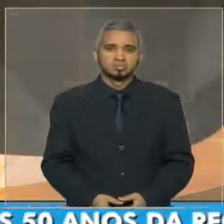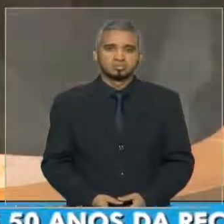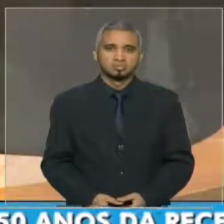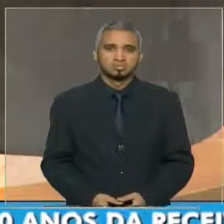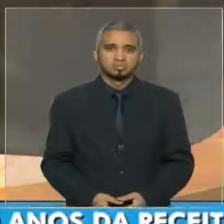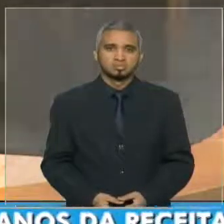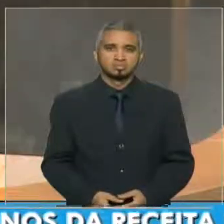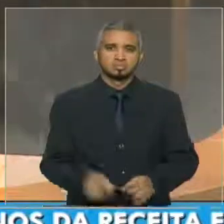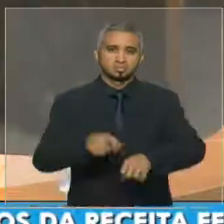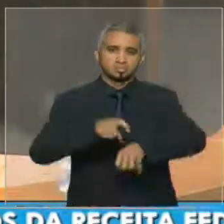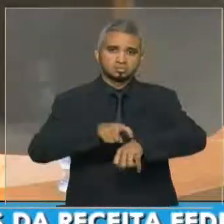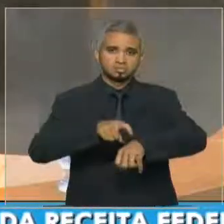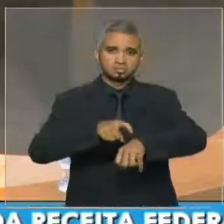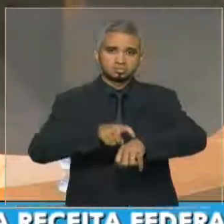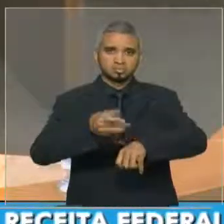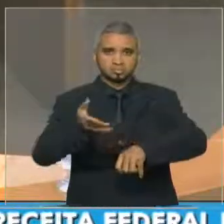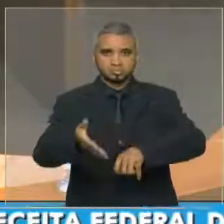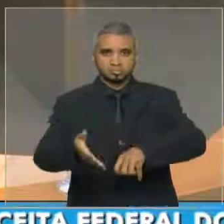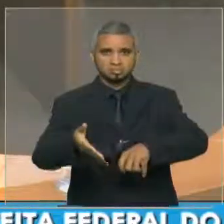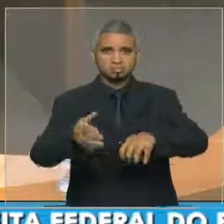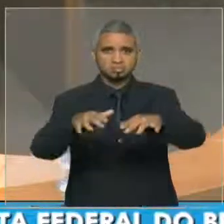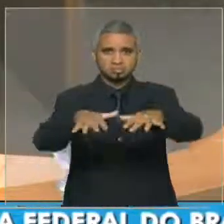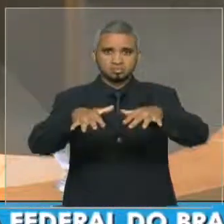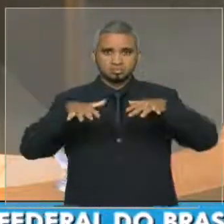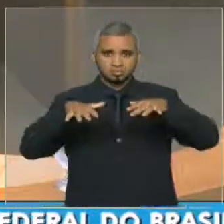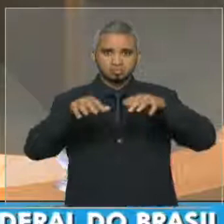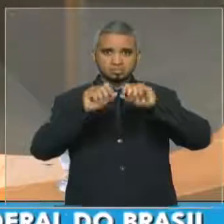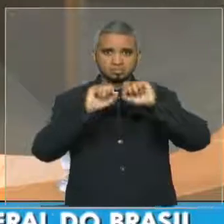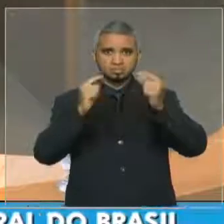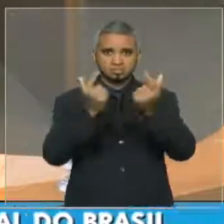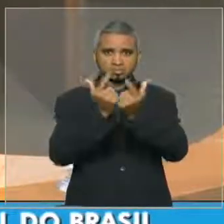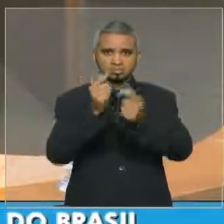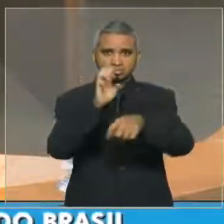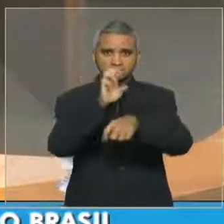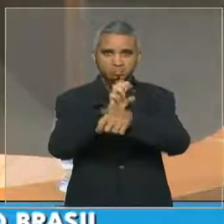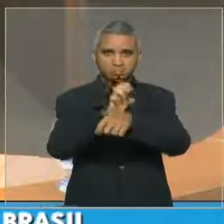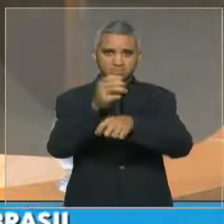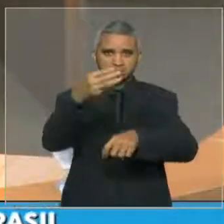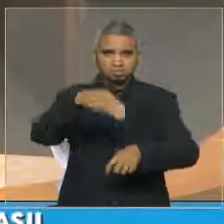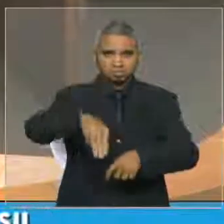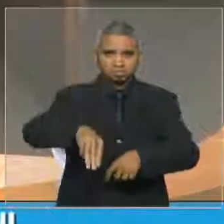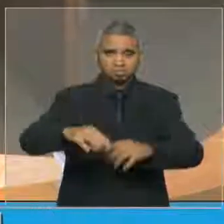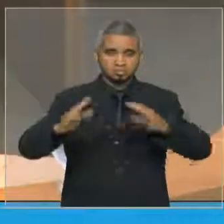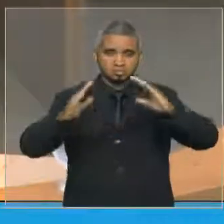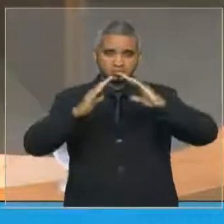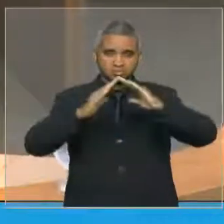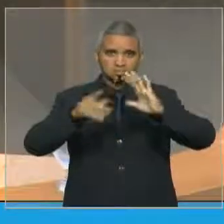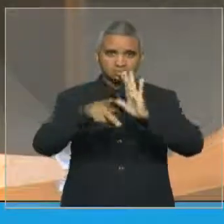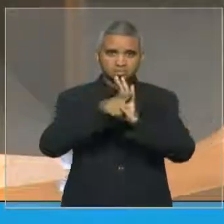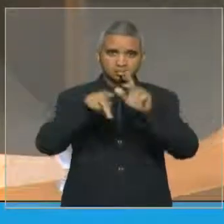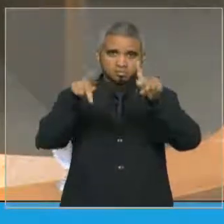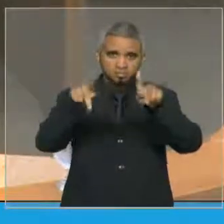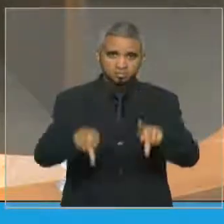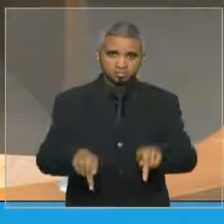neste espaço, na Casa do Povo do Maranhão, para, em nome,